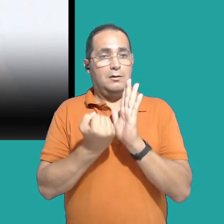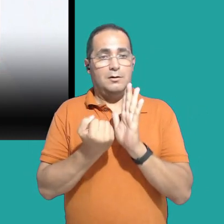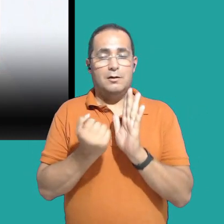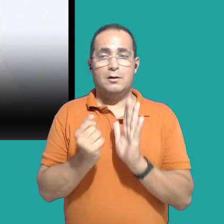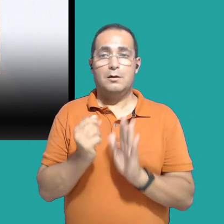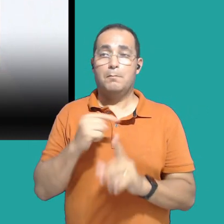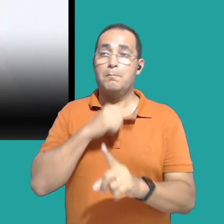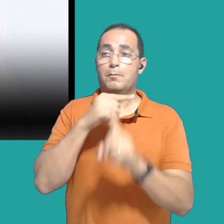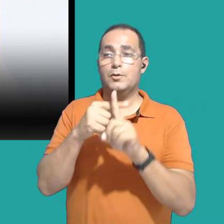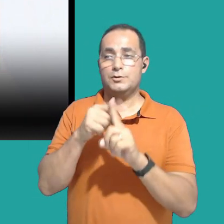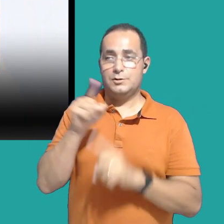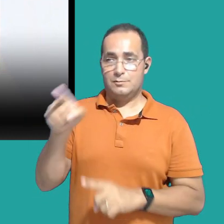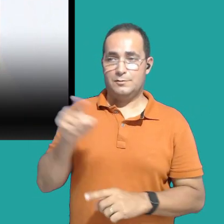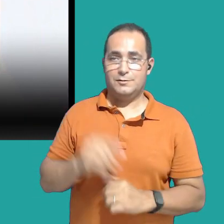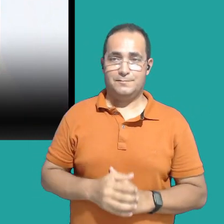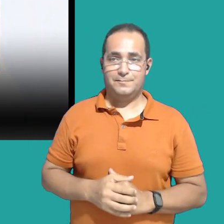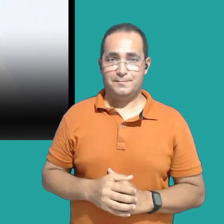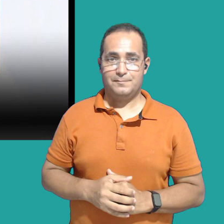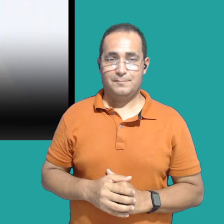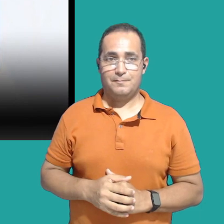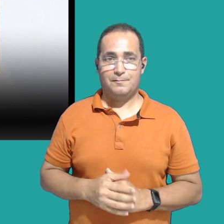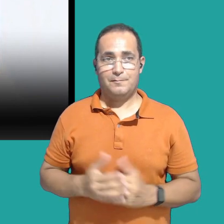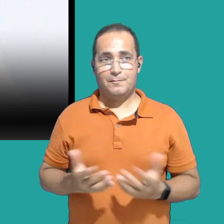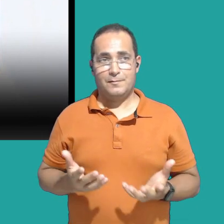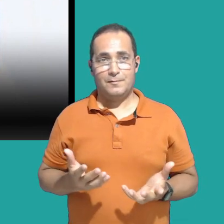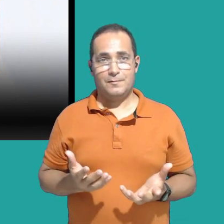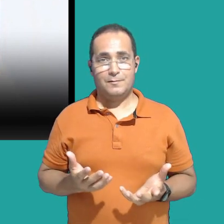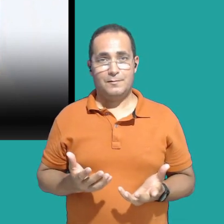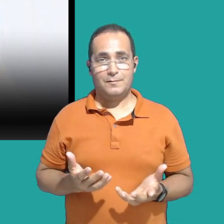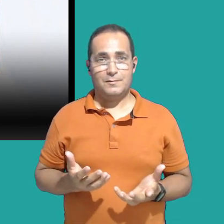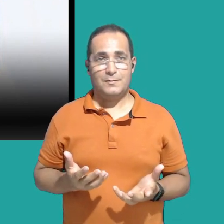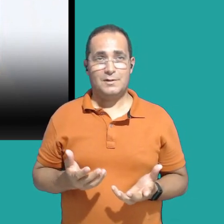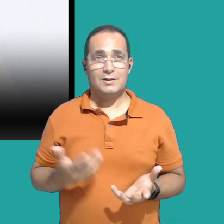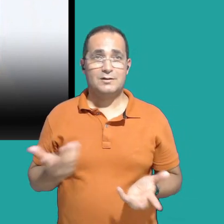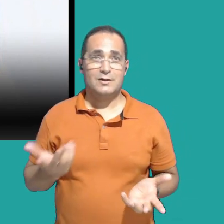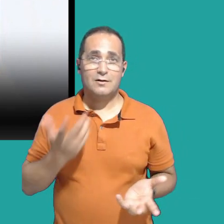causou uma surpresa de uma forma assim, bem positiva